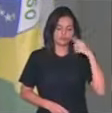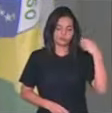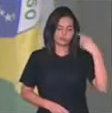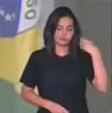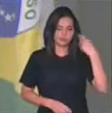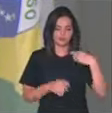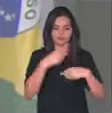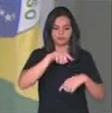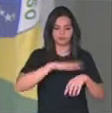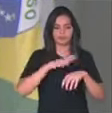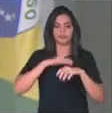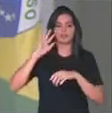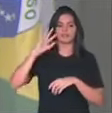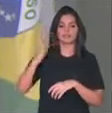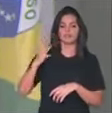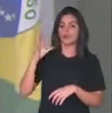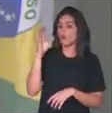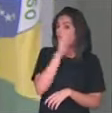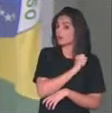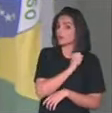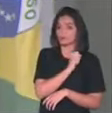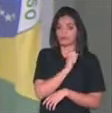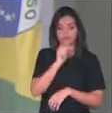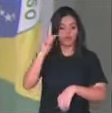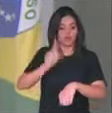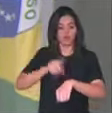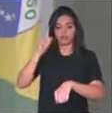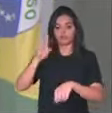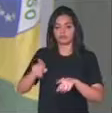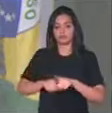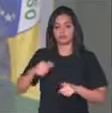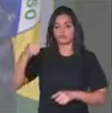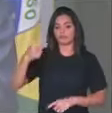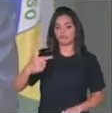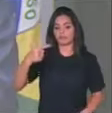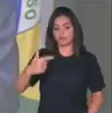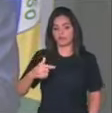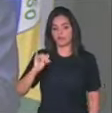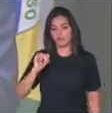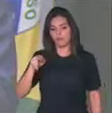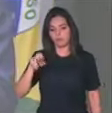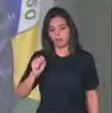prático e mais rápidos uma segunda instância